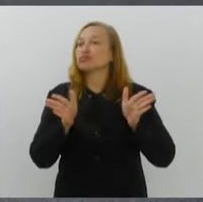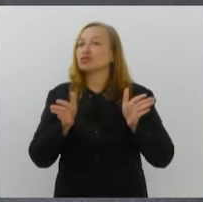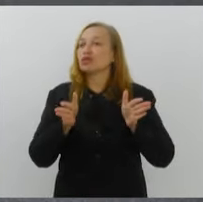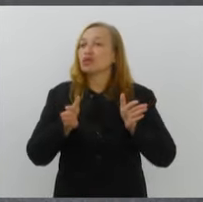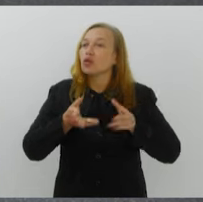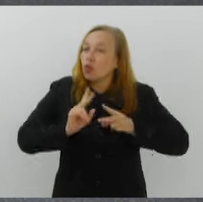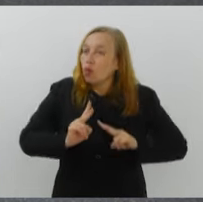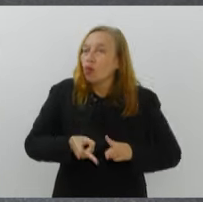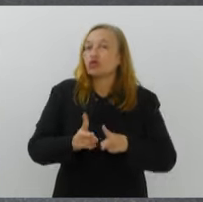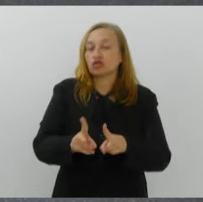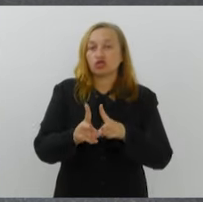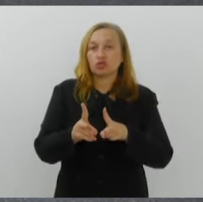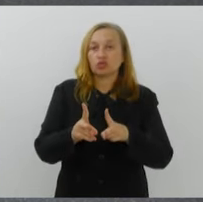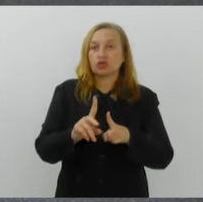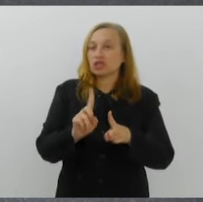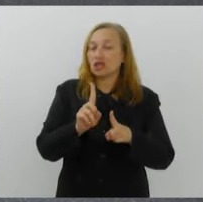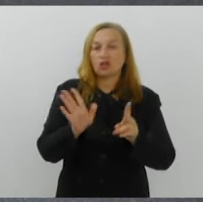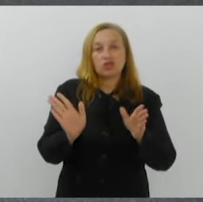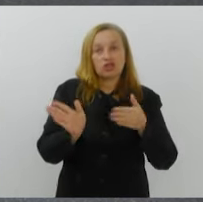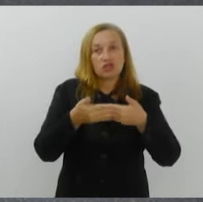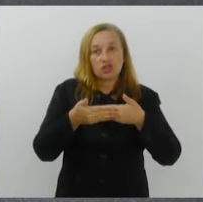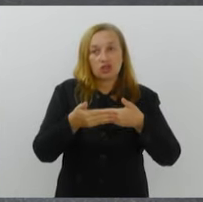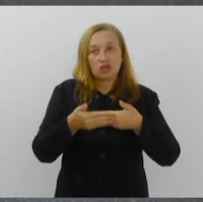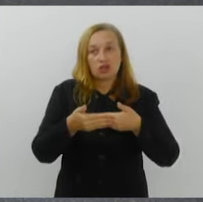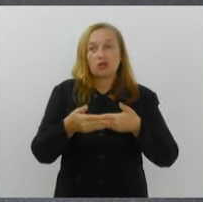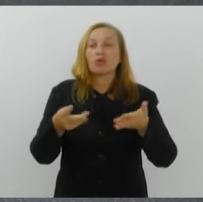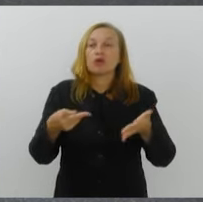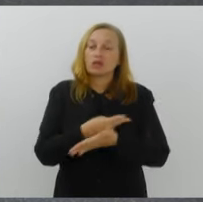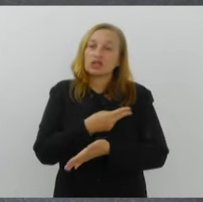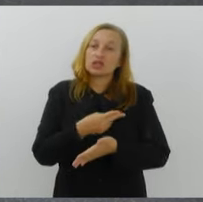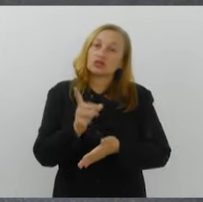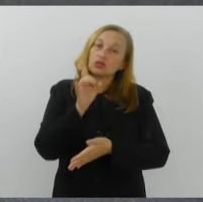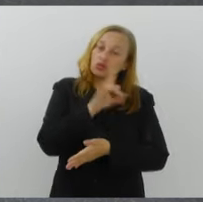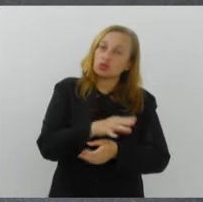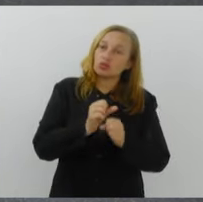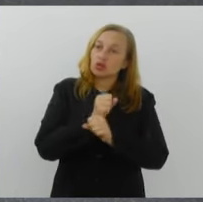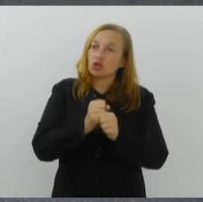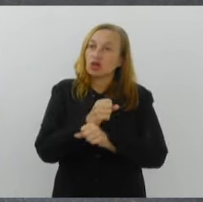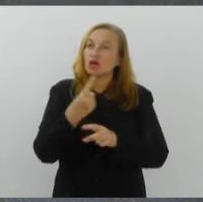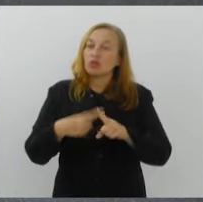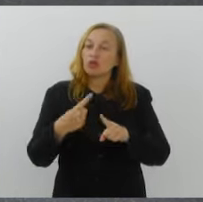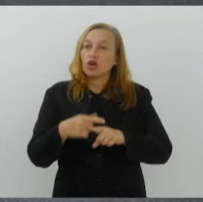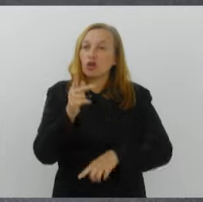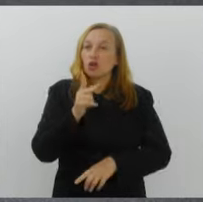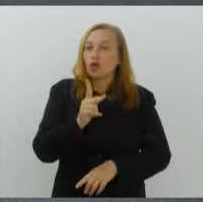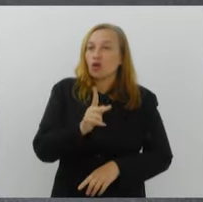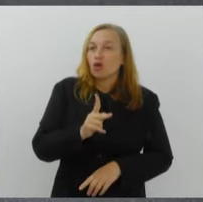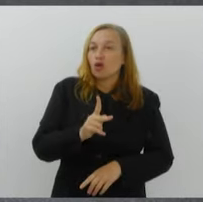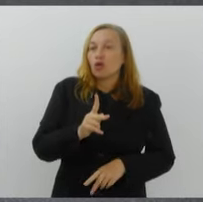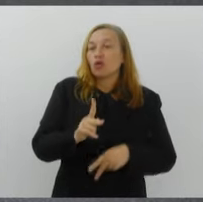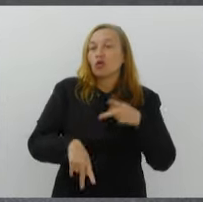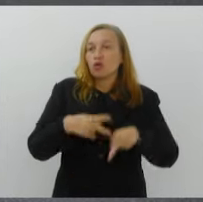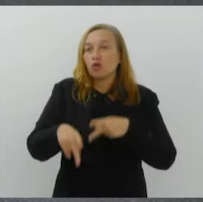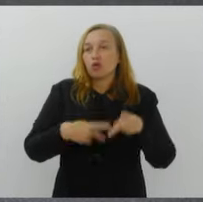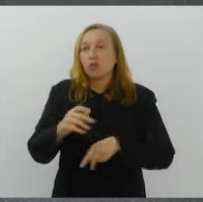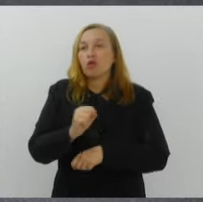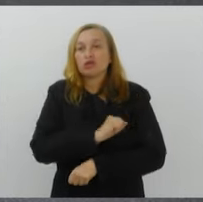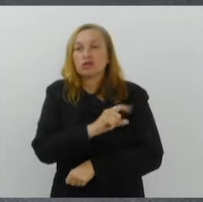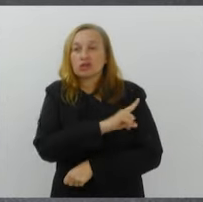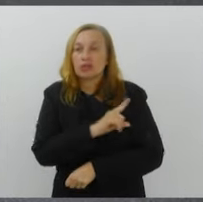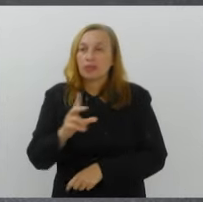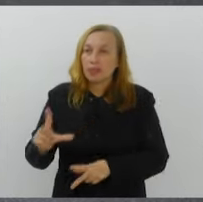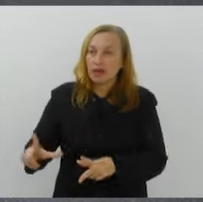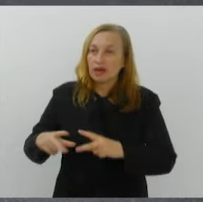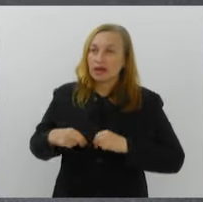São Gonçalo não seja desmontada como vem sendo nos últimos anos, porque a população de São Gonçalo, a população do estado do Rio de Janeiro, merece